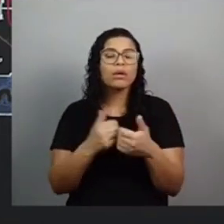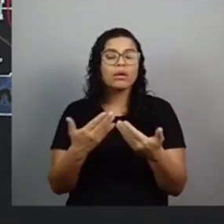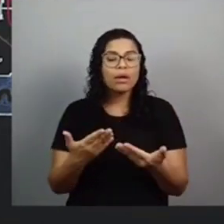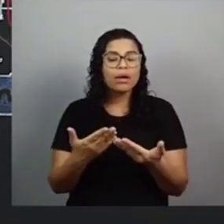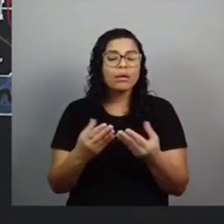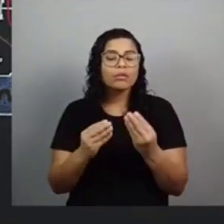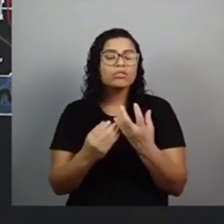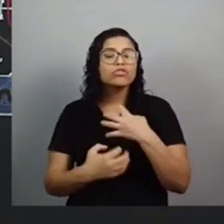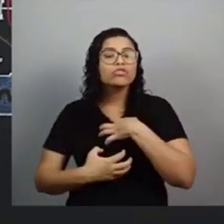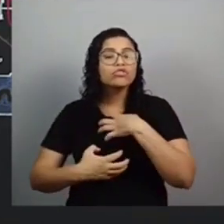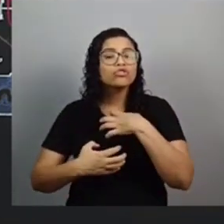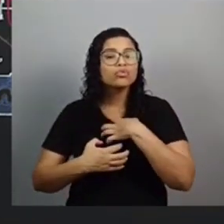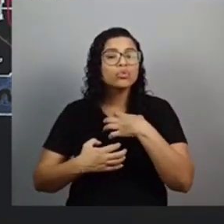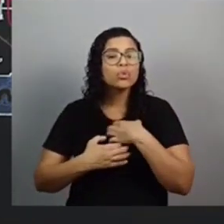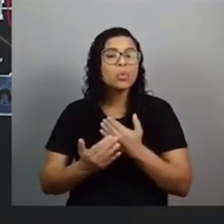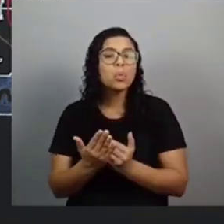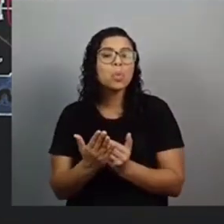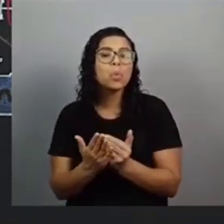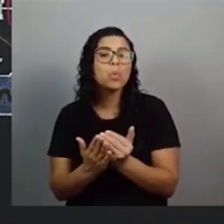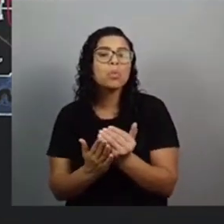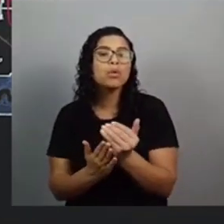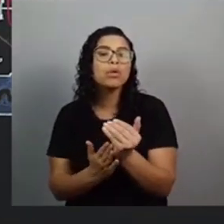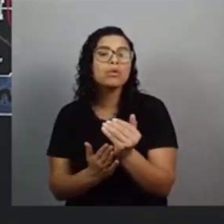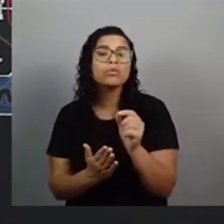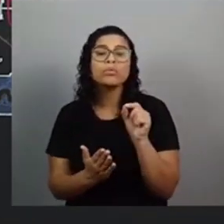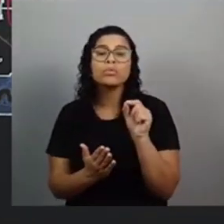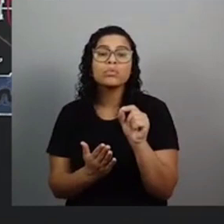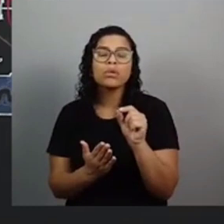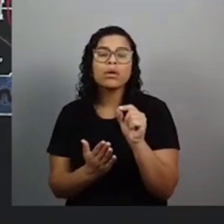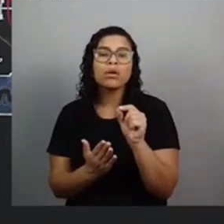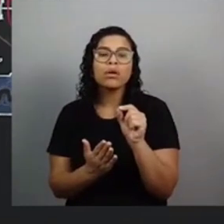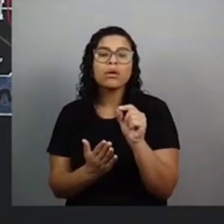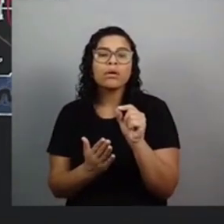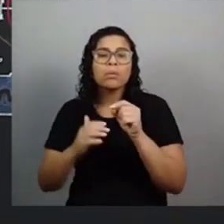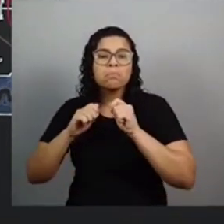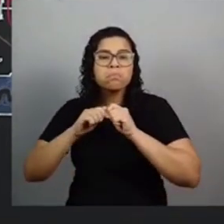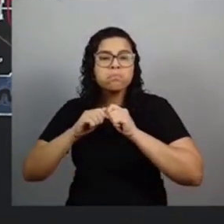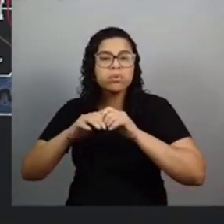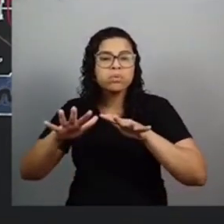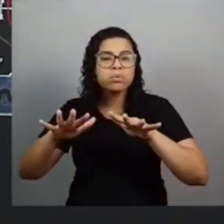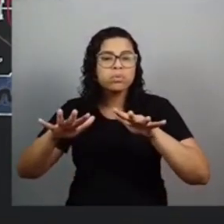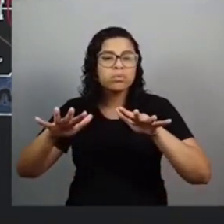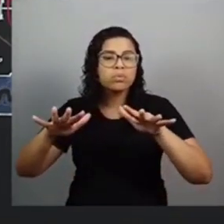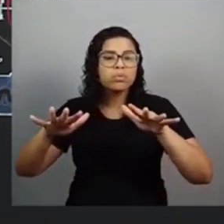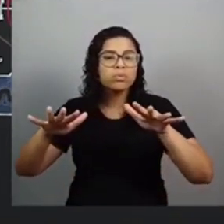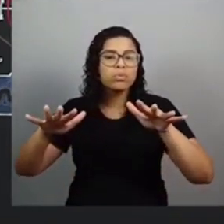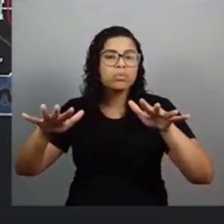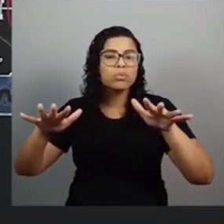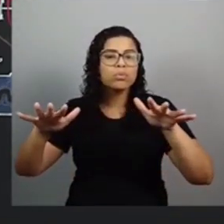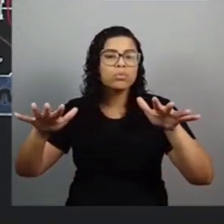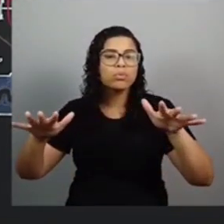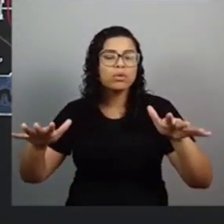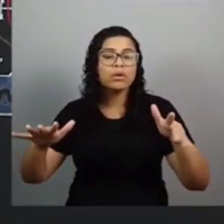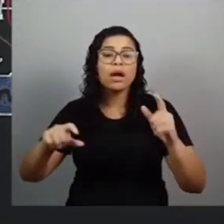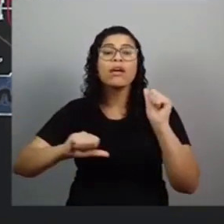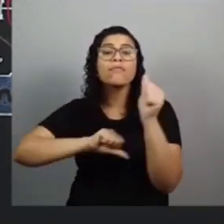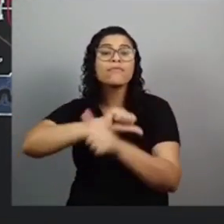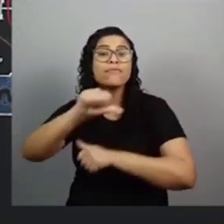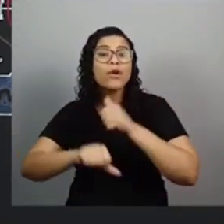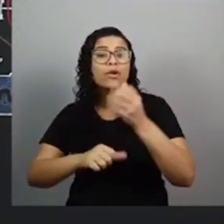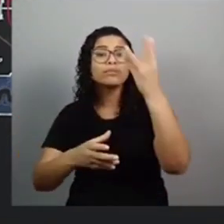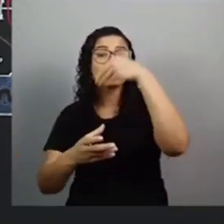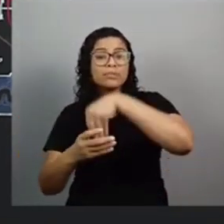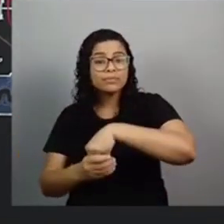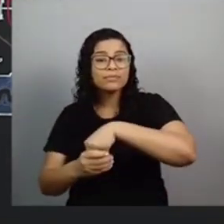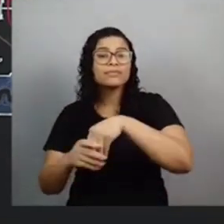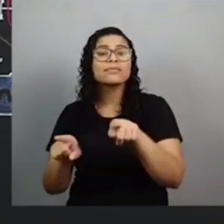forma de líquido, quando ele vai entrar, ele tem ali um expansor, ele se expande. Ele expande e volta a virar gás lá